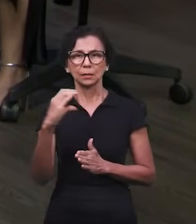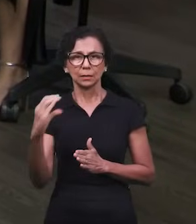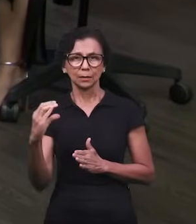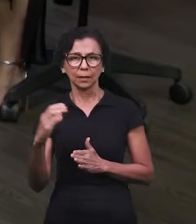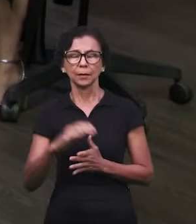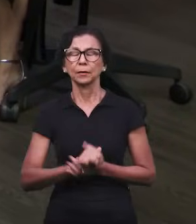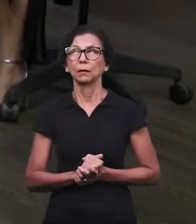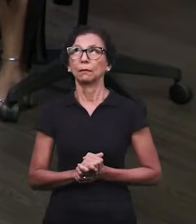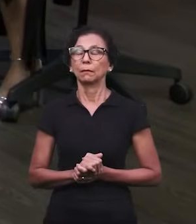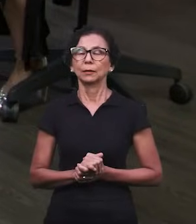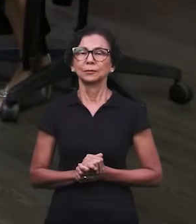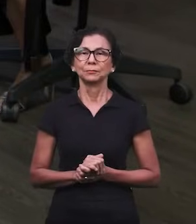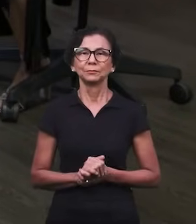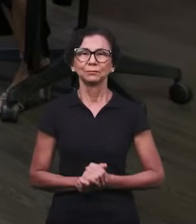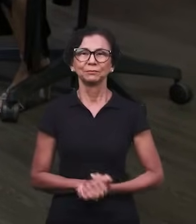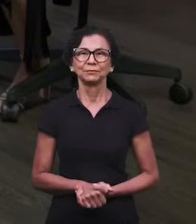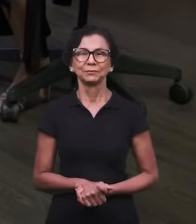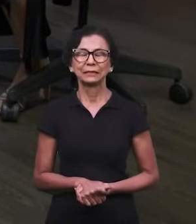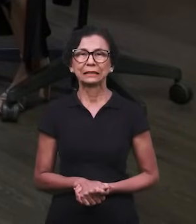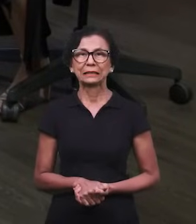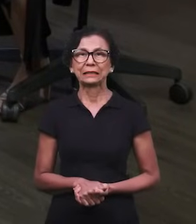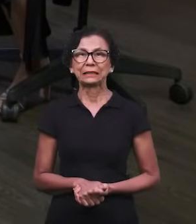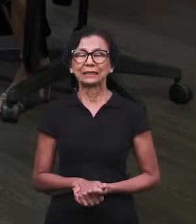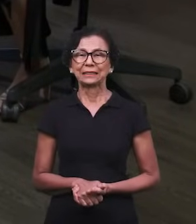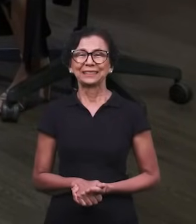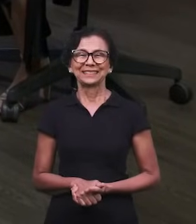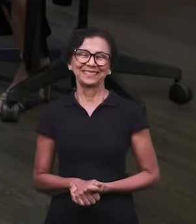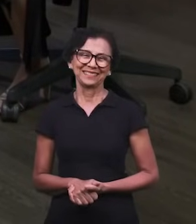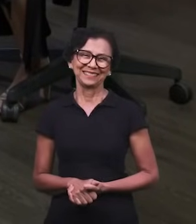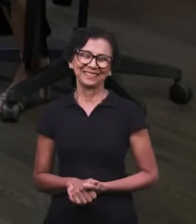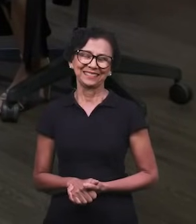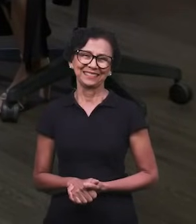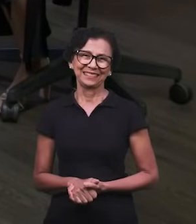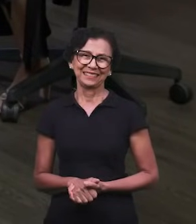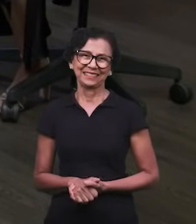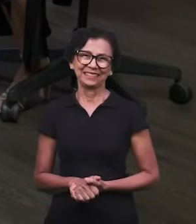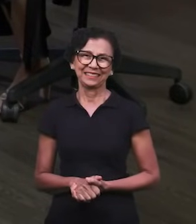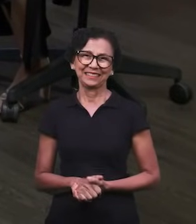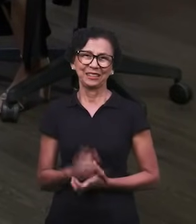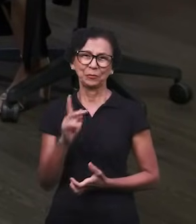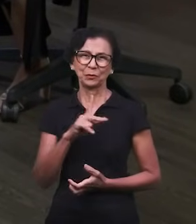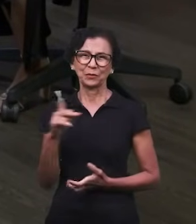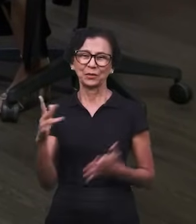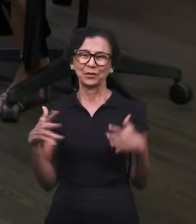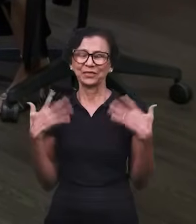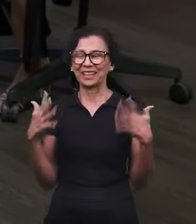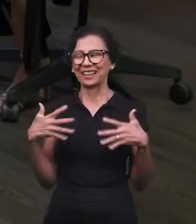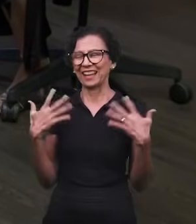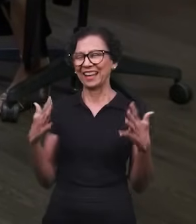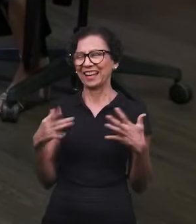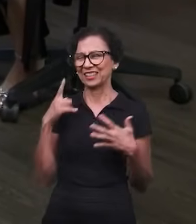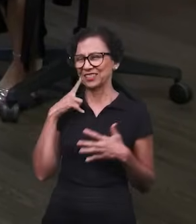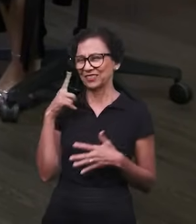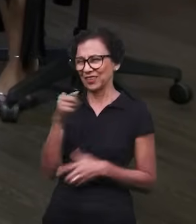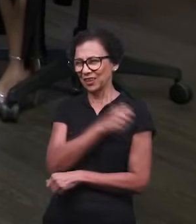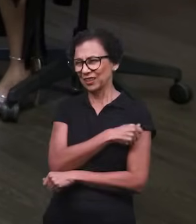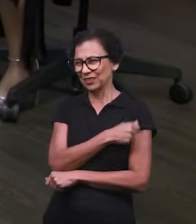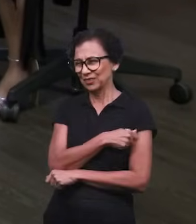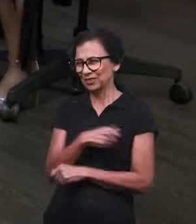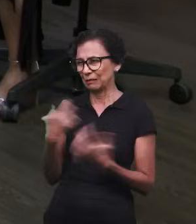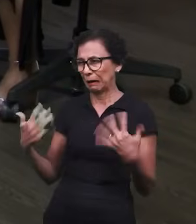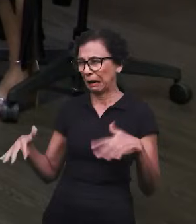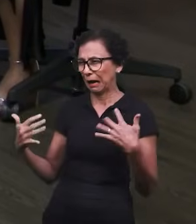todo aluno, chama-se TCC, e é uma alegria para nós professores, né? Porque você vê o desespero no olhar do aluno, é uma coisa muito